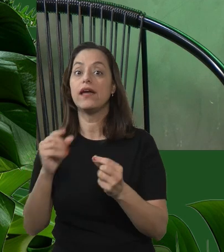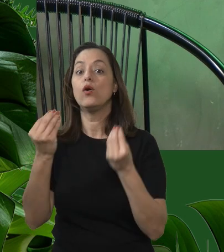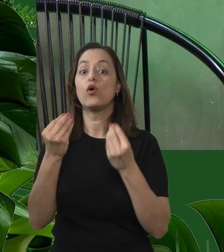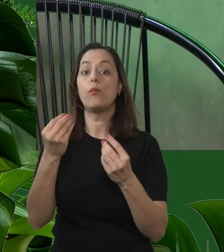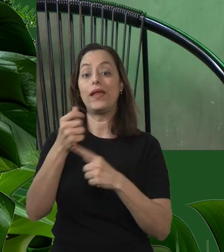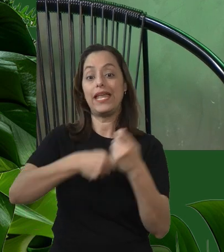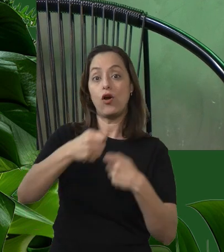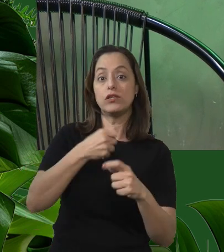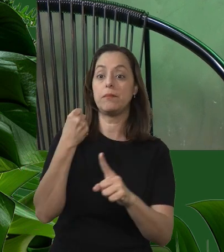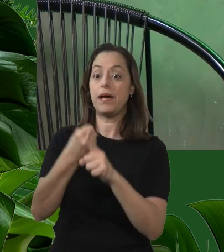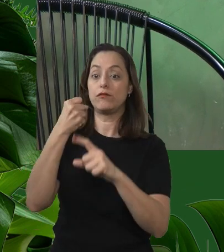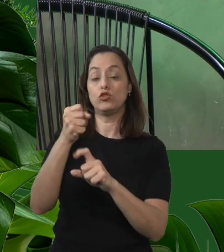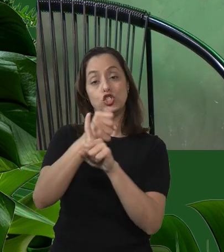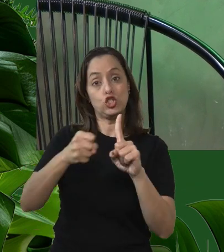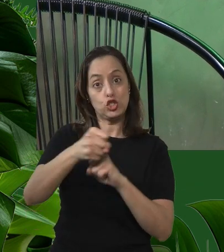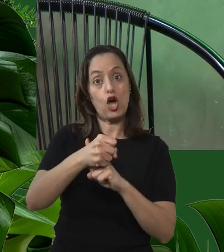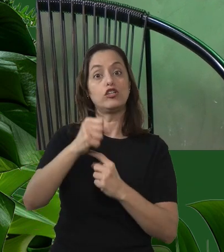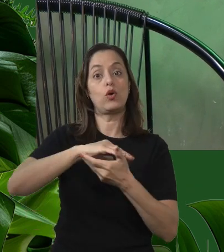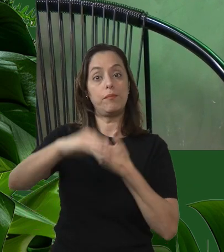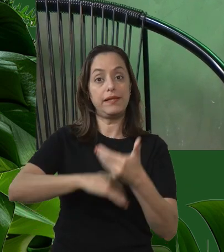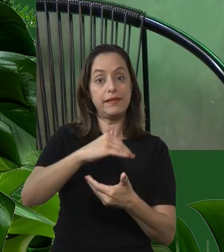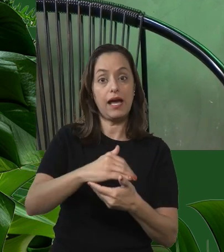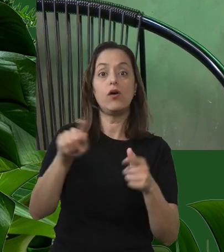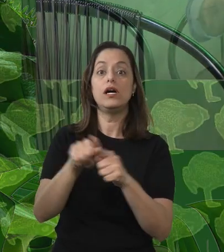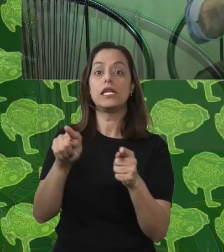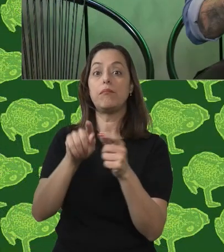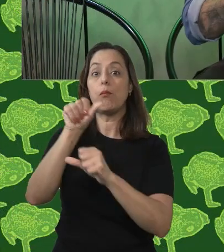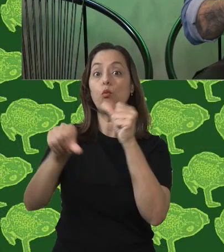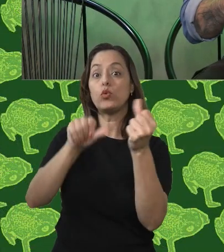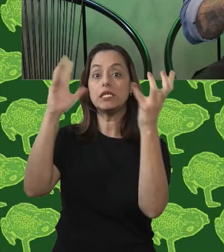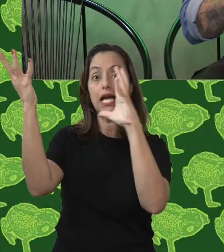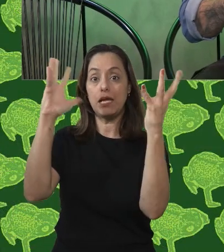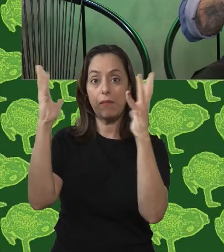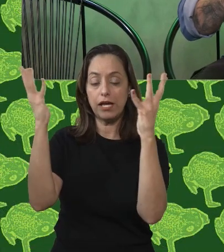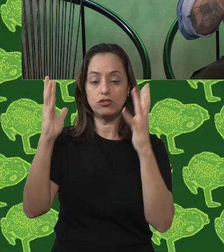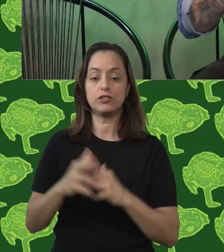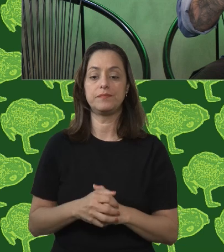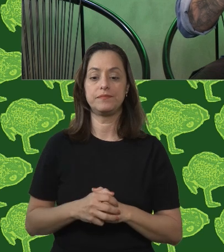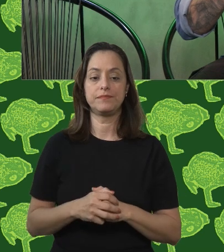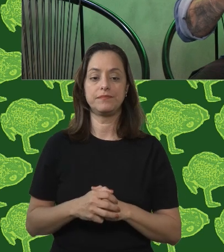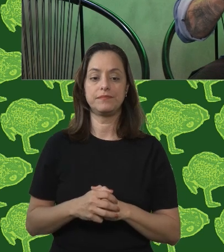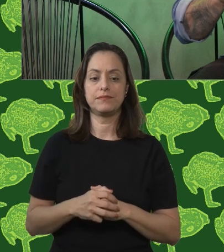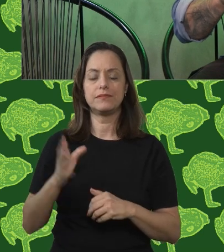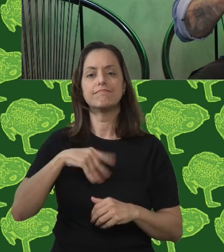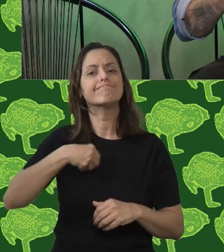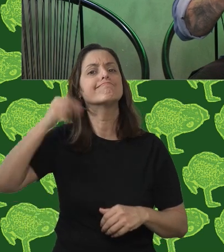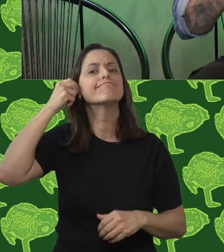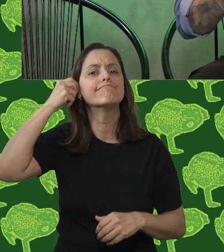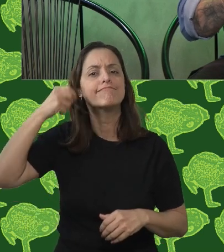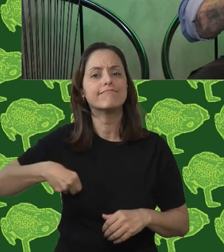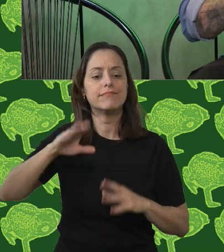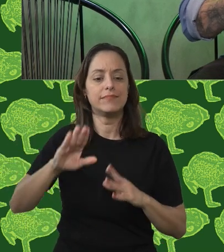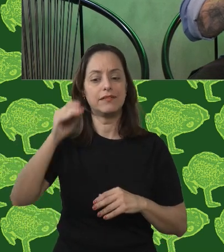socioambiental, mudanças climáticas e valorização de áreas naturais. Antes de eu chamá-lo, deixa eu voltar que meu ponto caiu, gente, senão eu não o ouço.